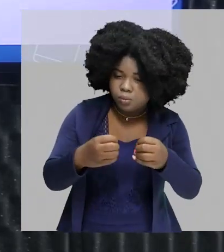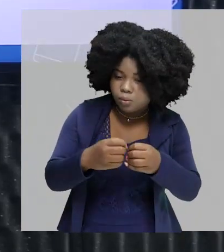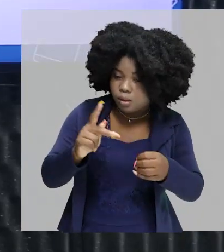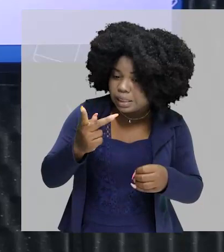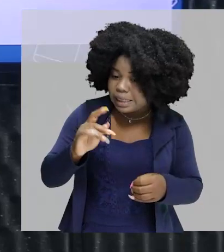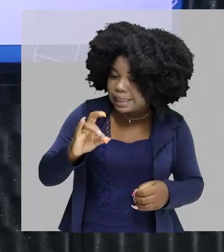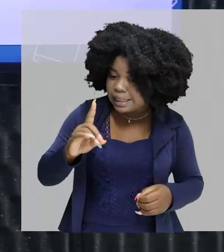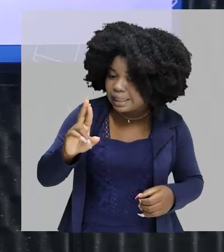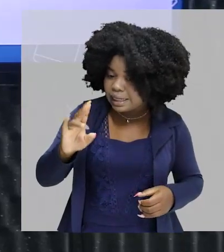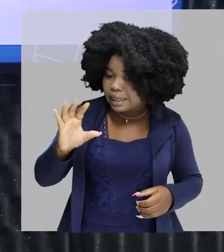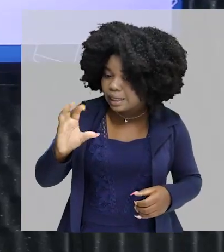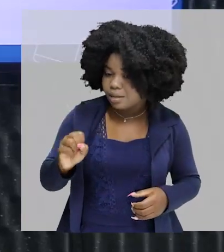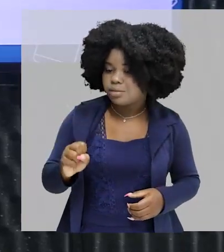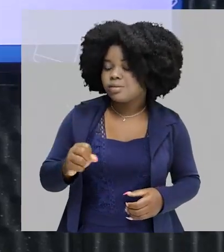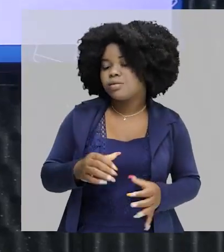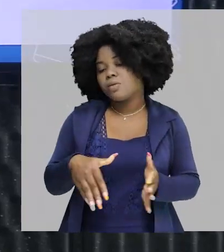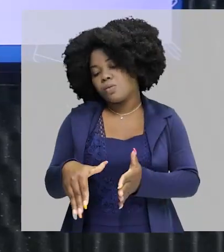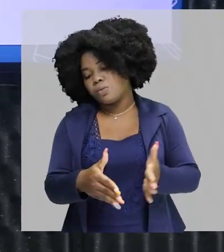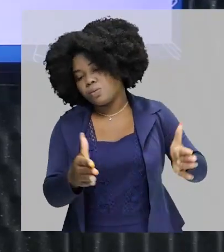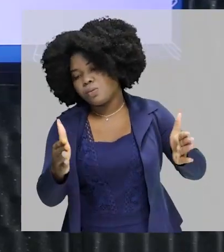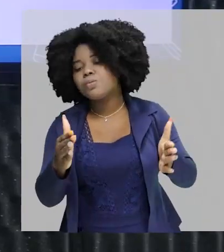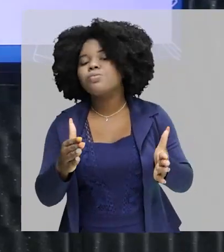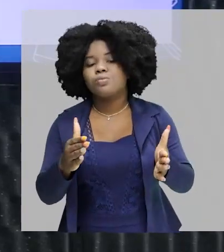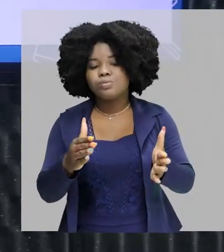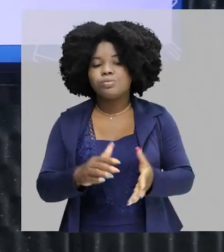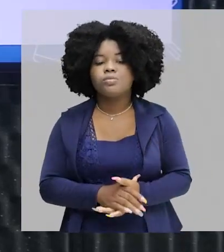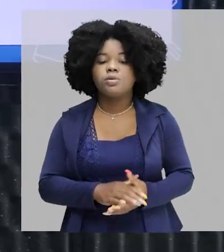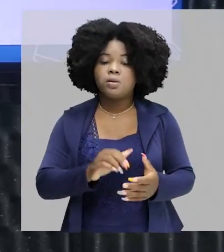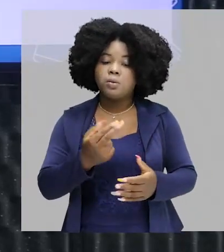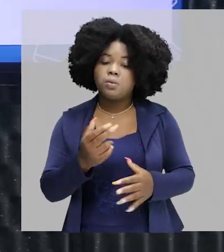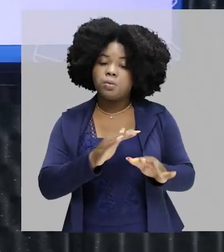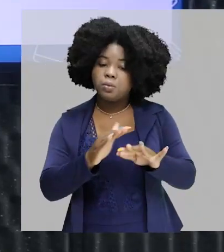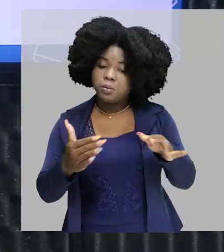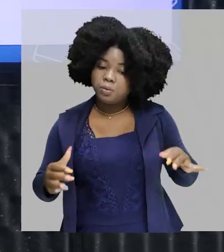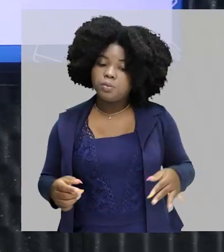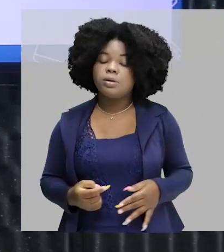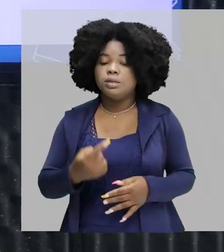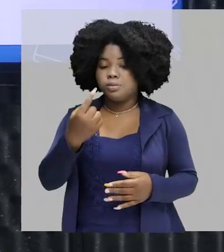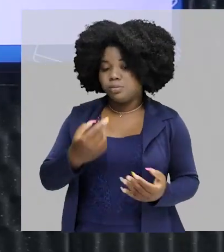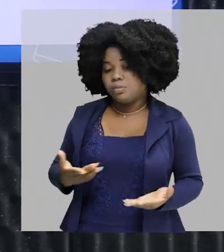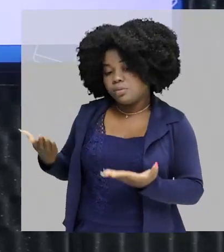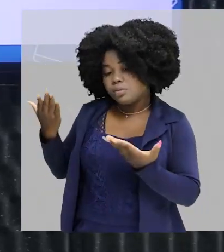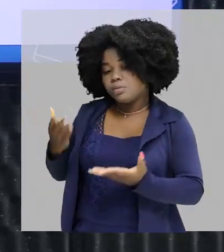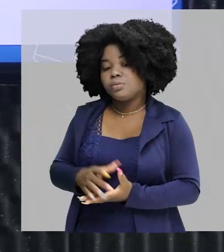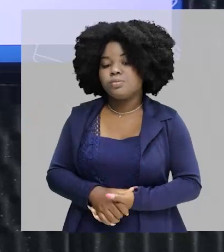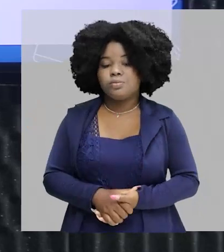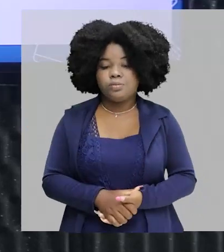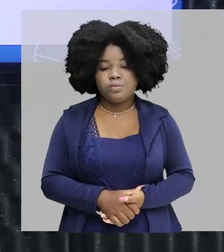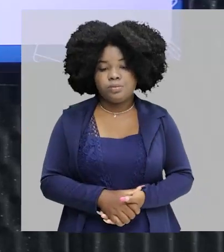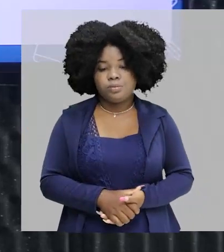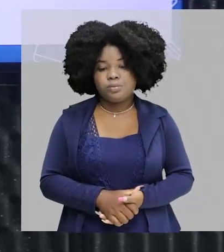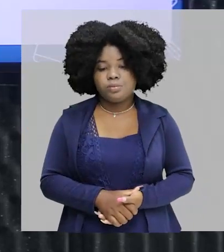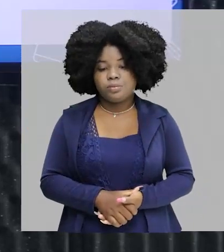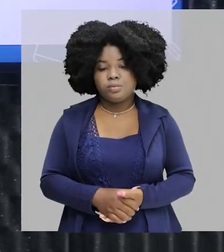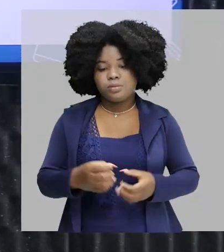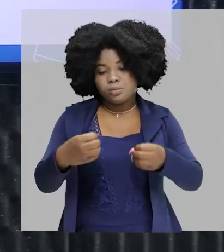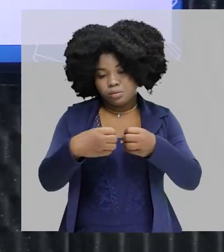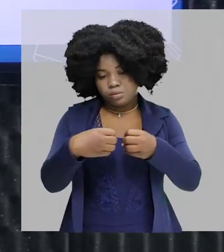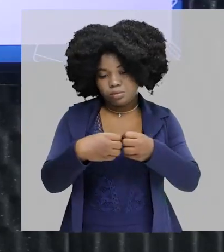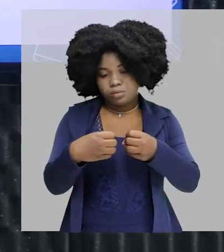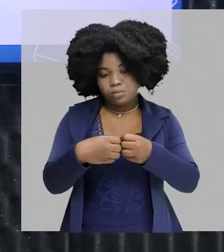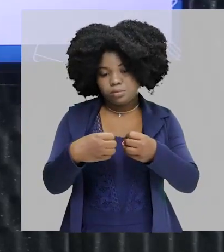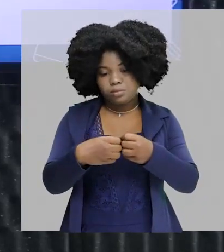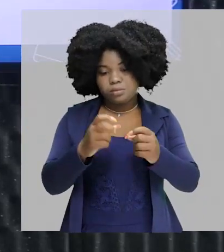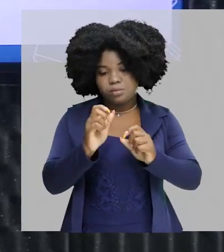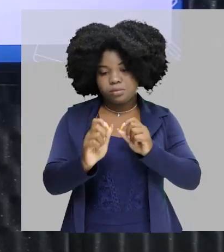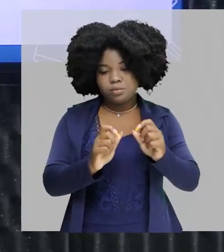fontes hídricas, como rios, lagos ou mares. No caso aqui, o complexo de Angra está situado